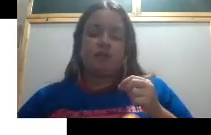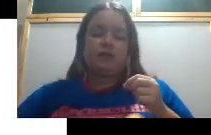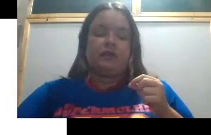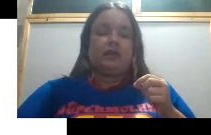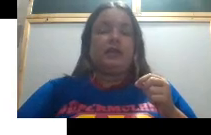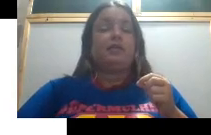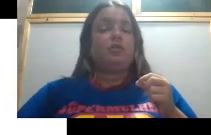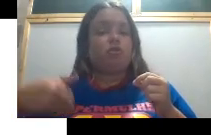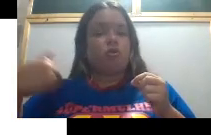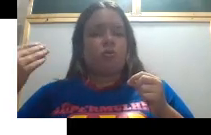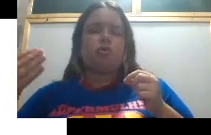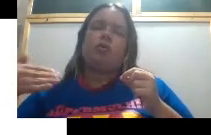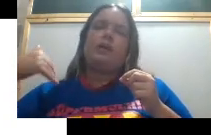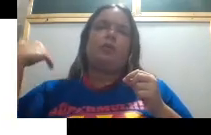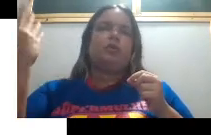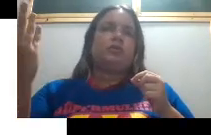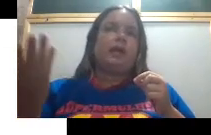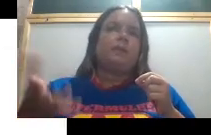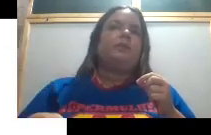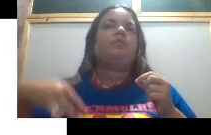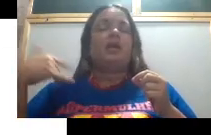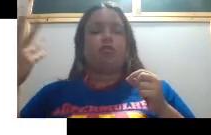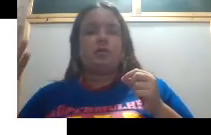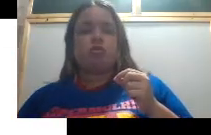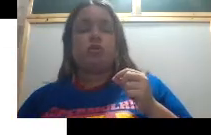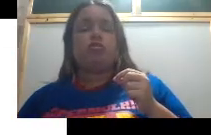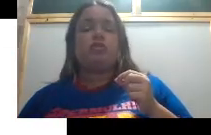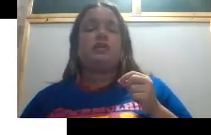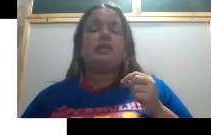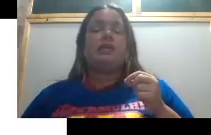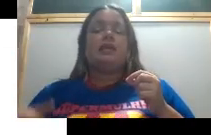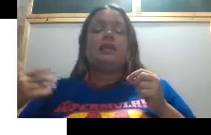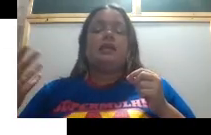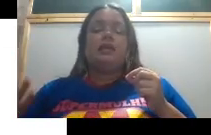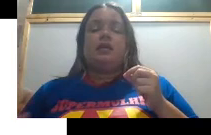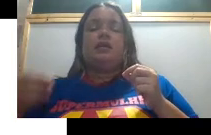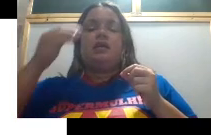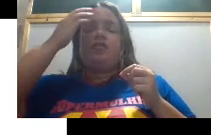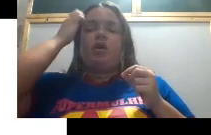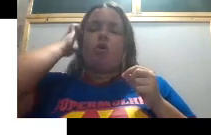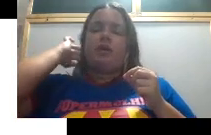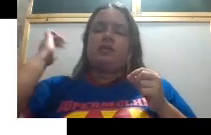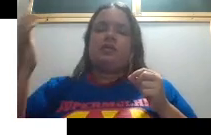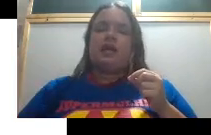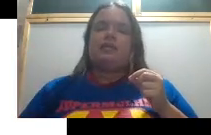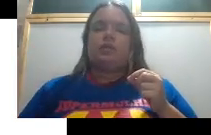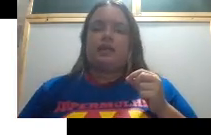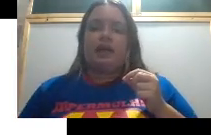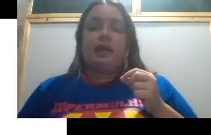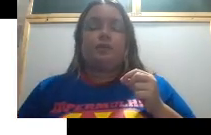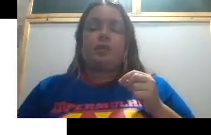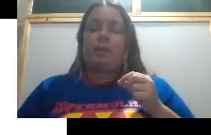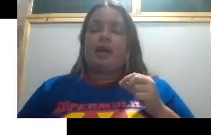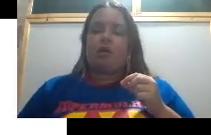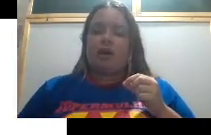votar bom então isso incomodou né por muito tempo as pessoas e como atividade